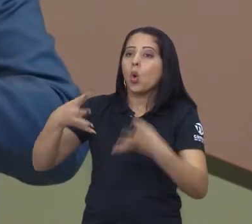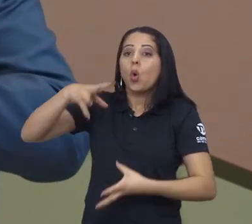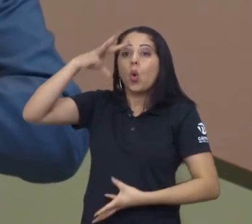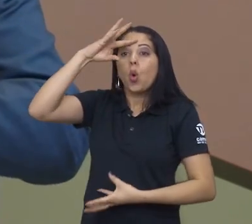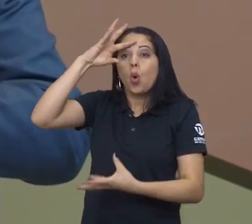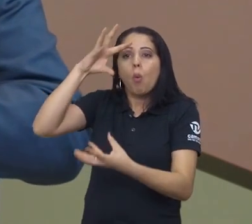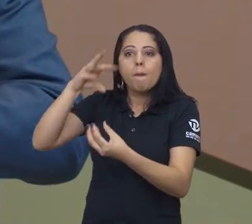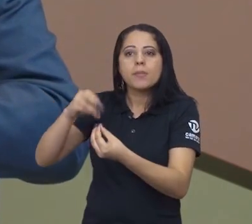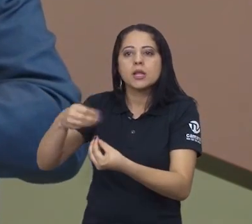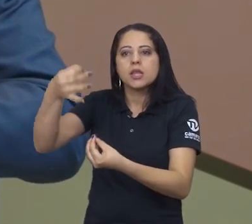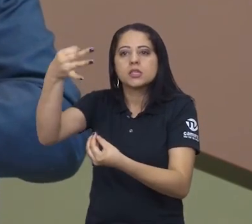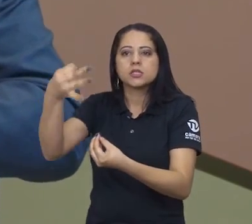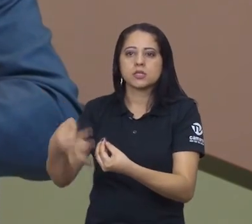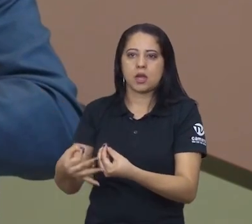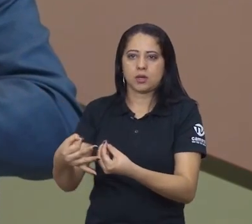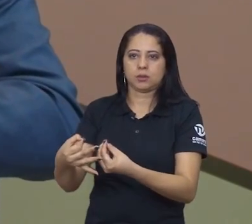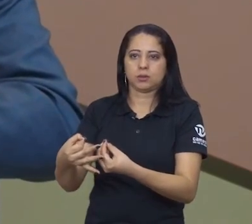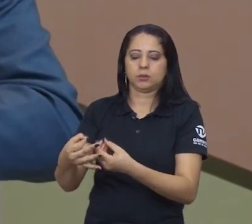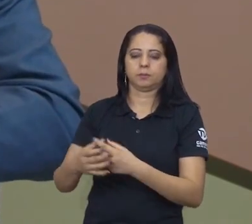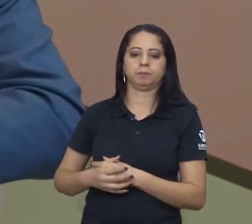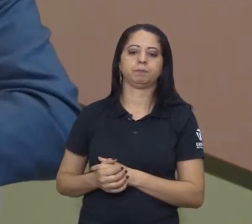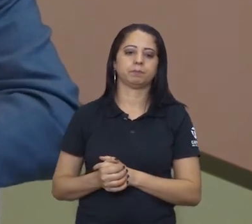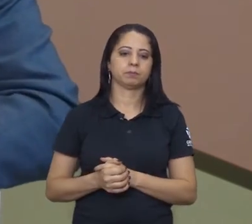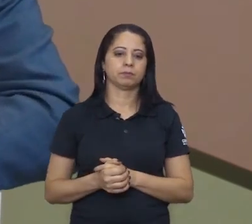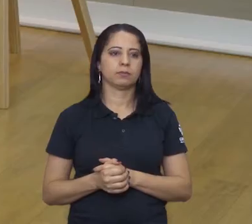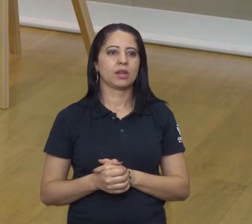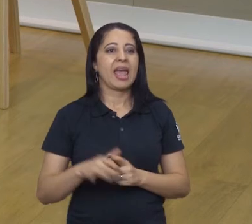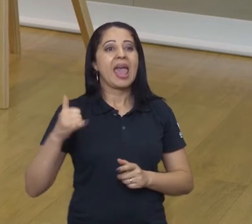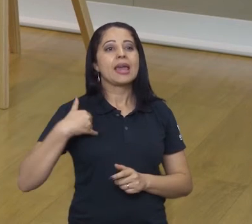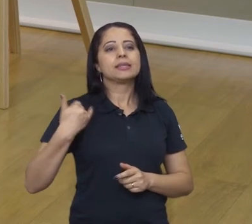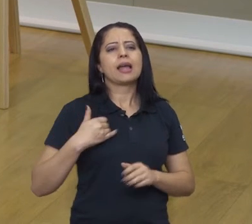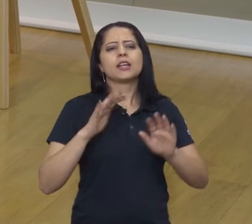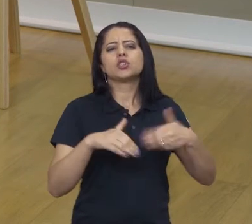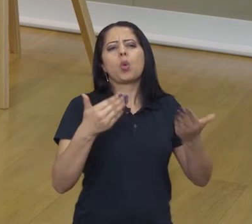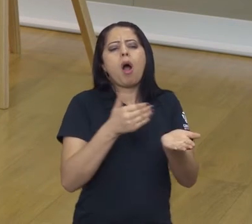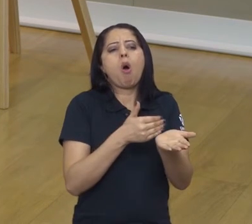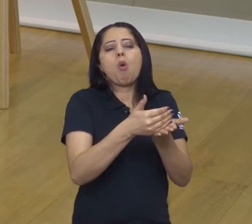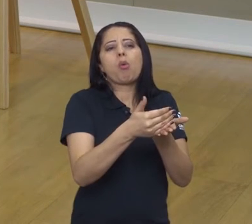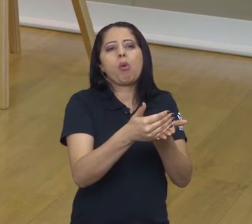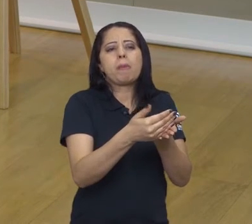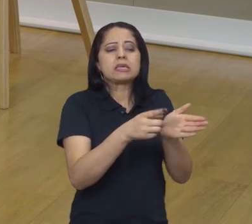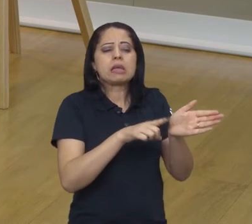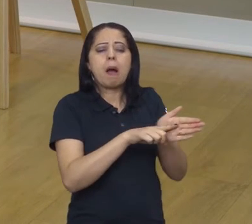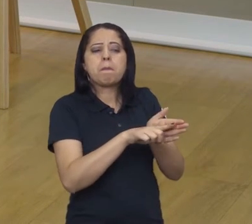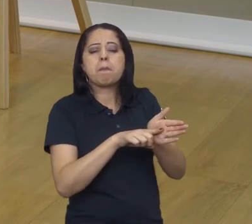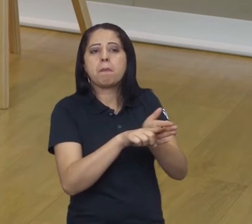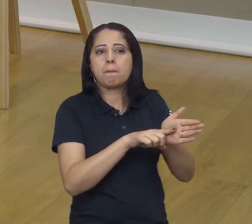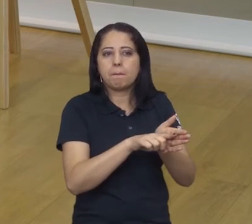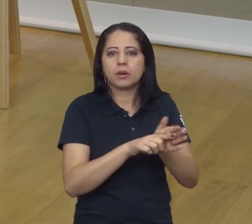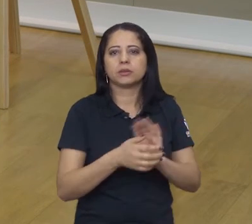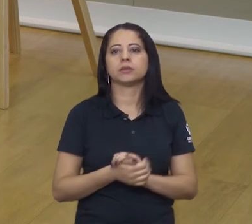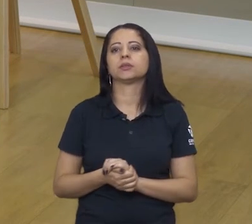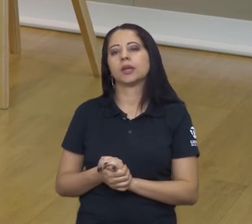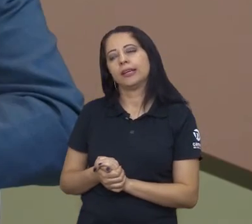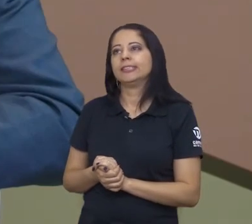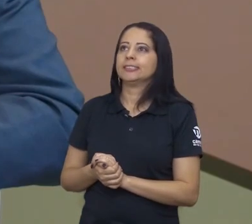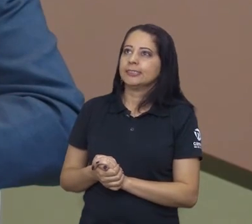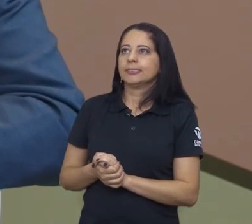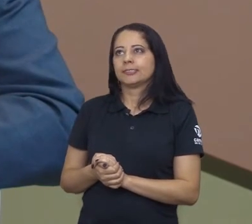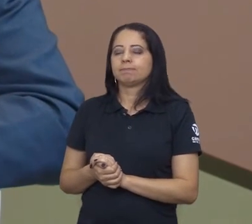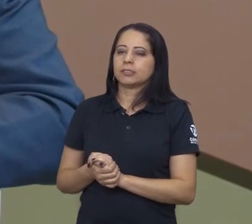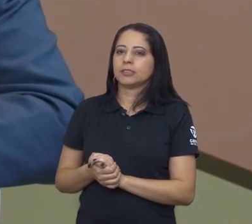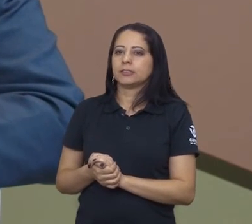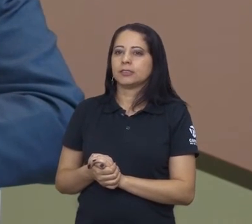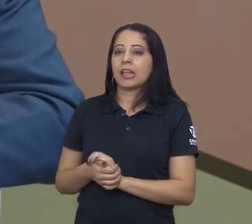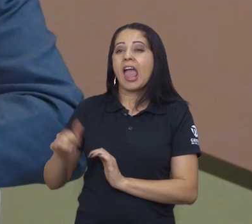usar e para construir essa longevidade a partir de qual idade é importante fazer essa pesquisa Olha eu diria para